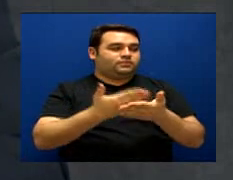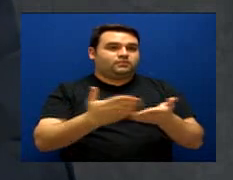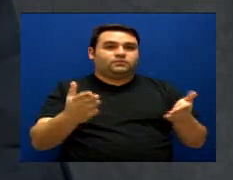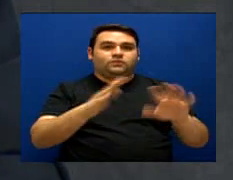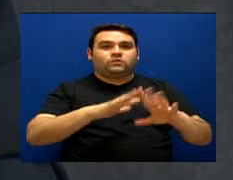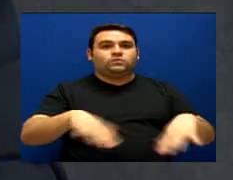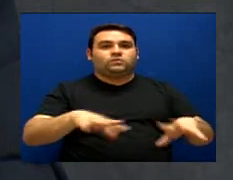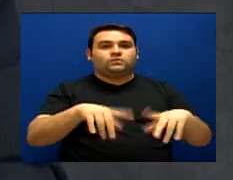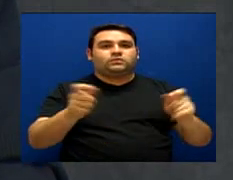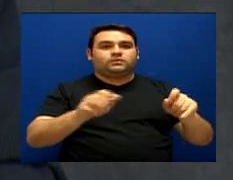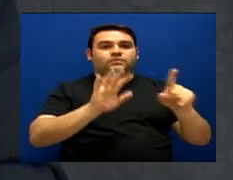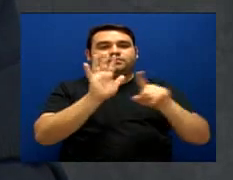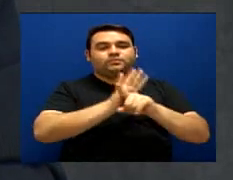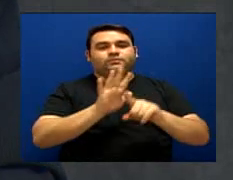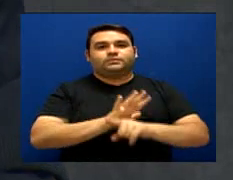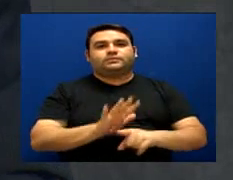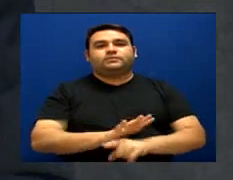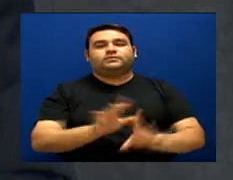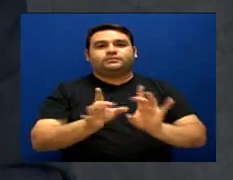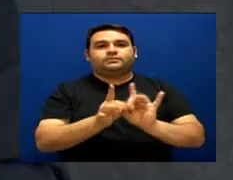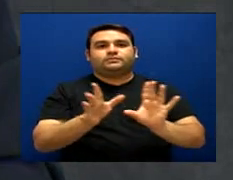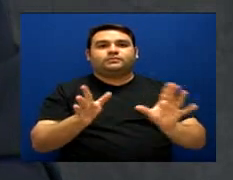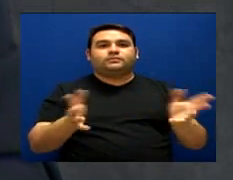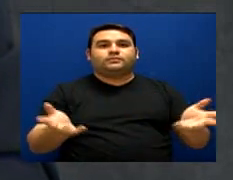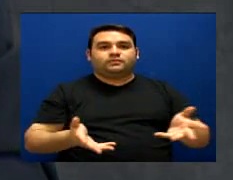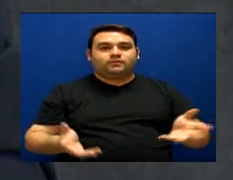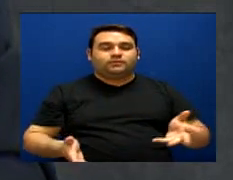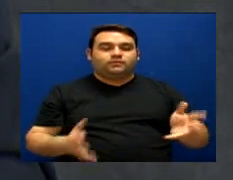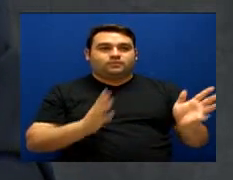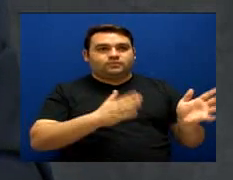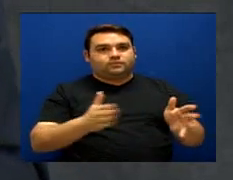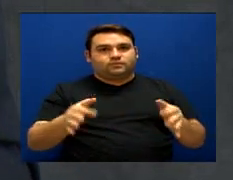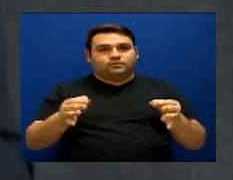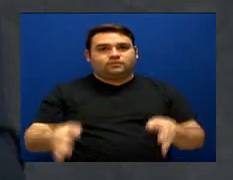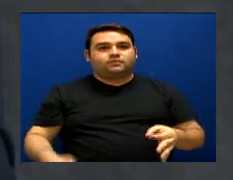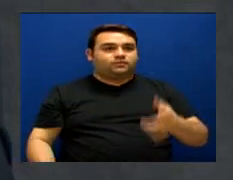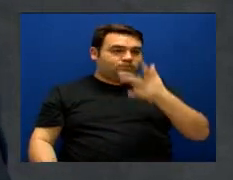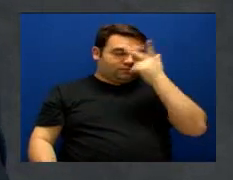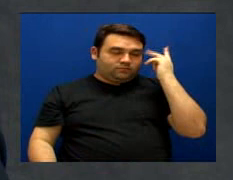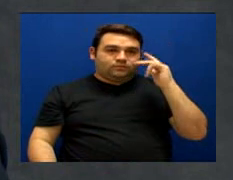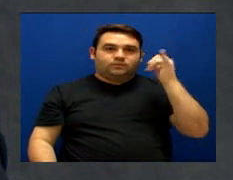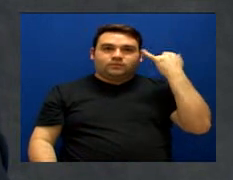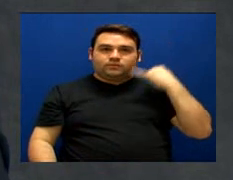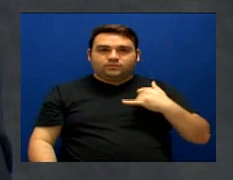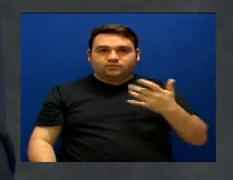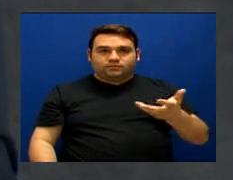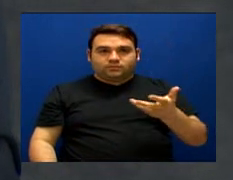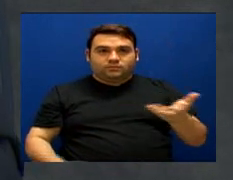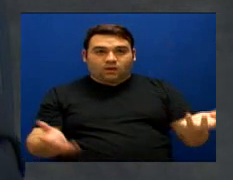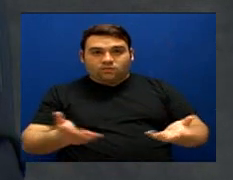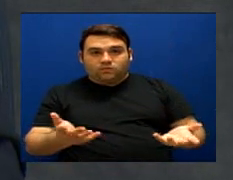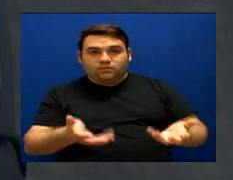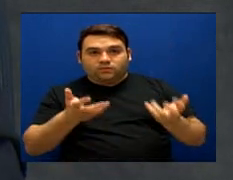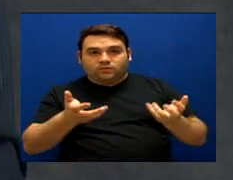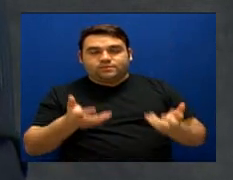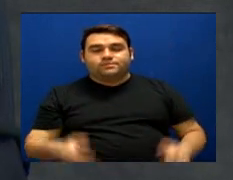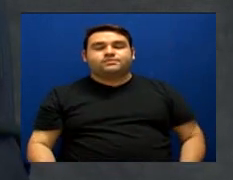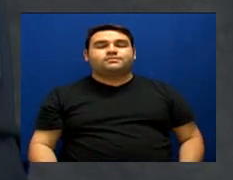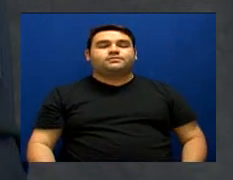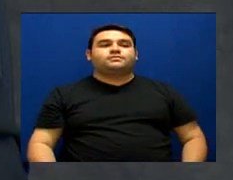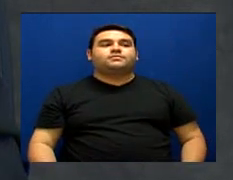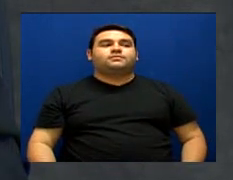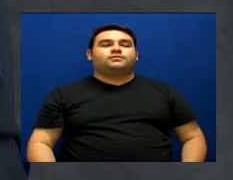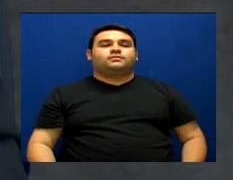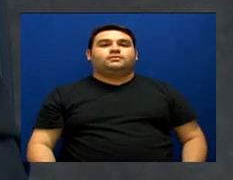todos começarem a fazer os questionamentos. Então, pela ordem aqui da inscrição, Yara, você vai falar agora?